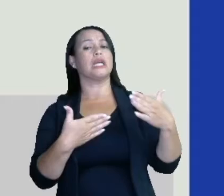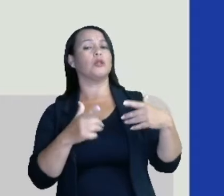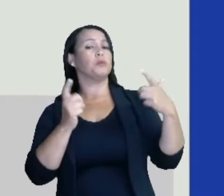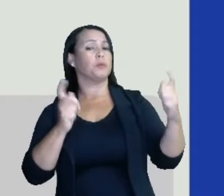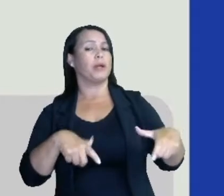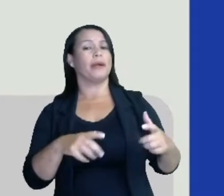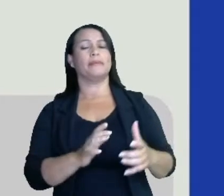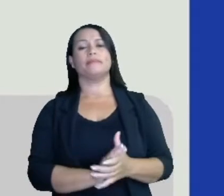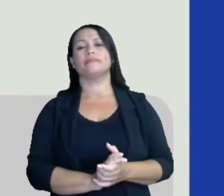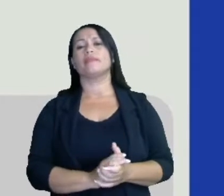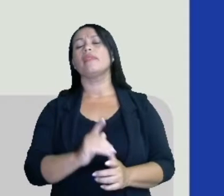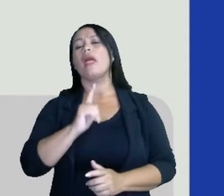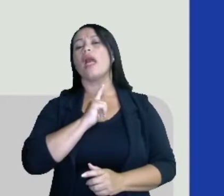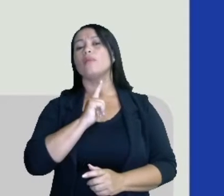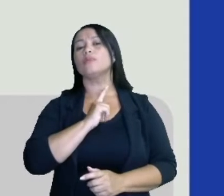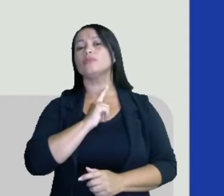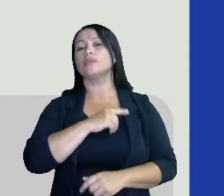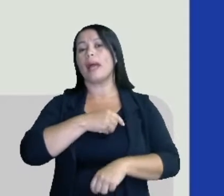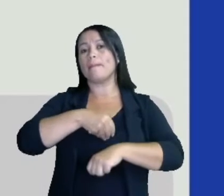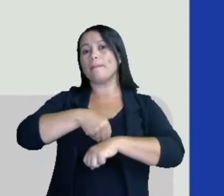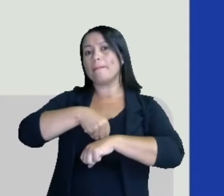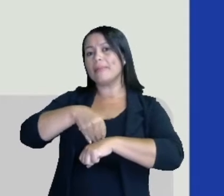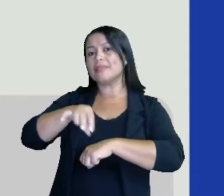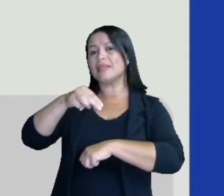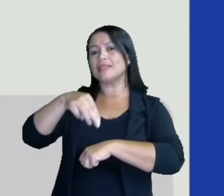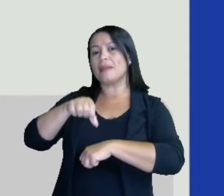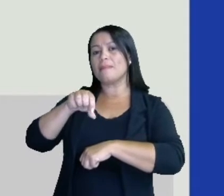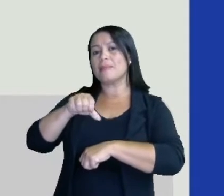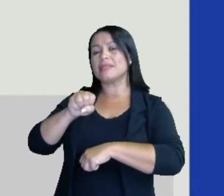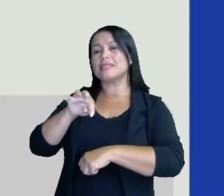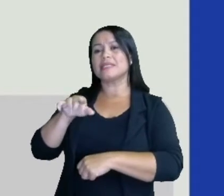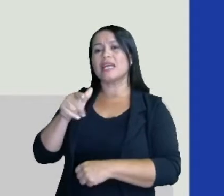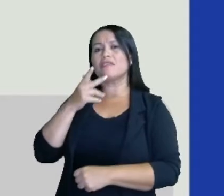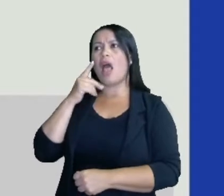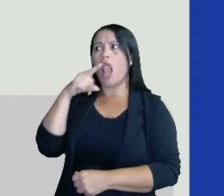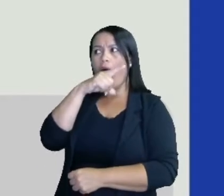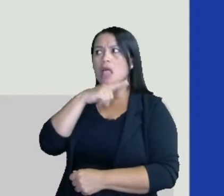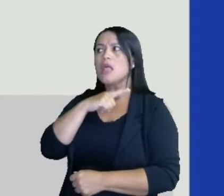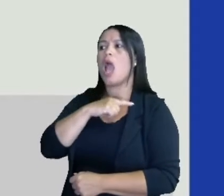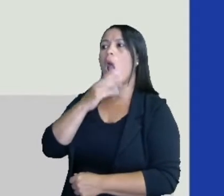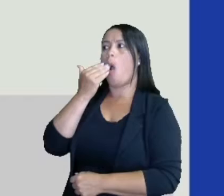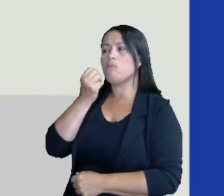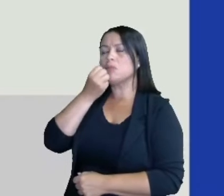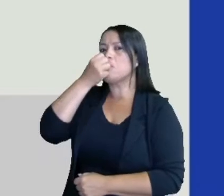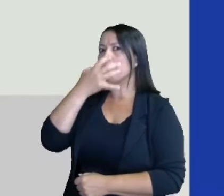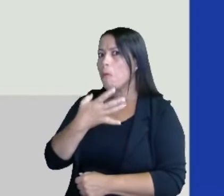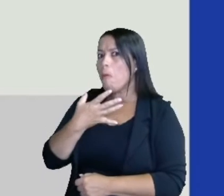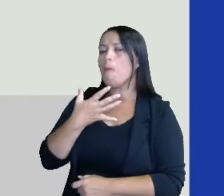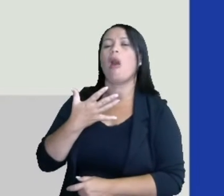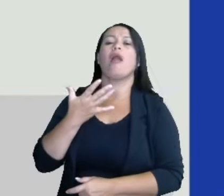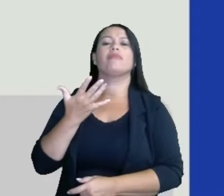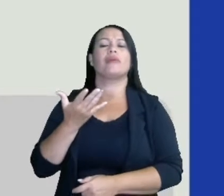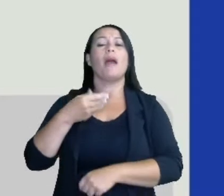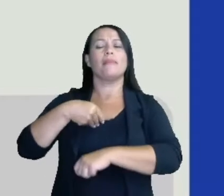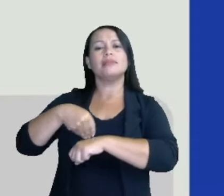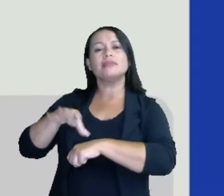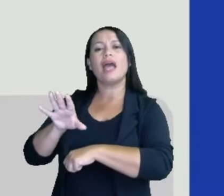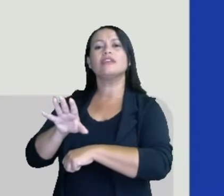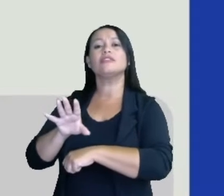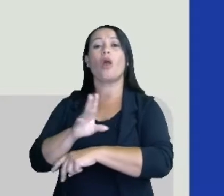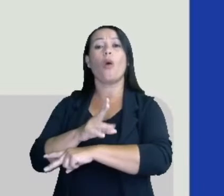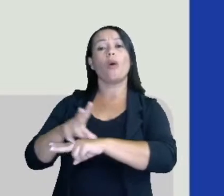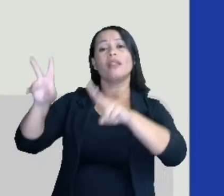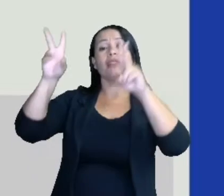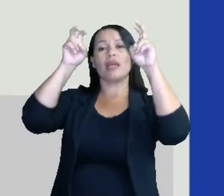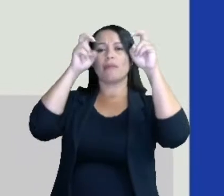ambiente. Temos a mensagem, o que é? Lá tem comida muito boa, é a mensagem. O